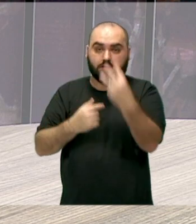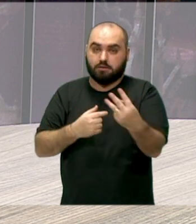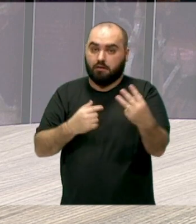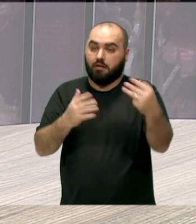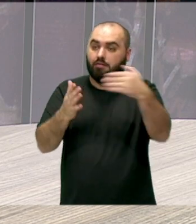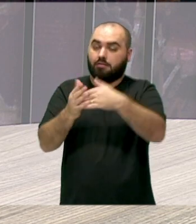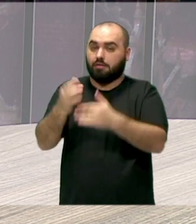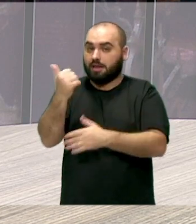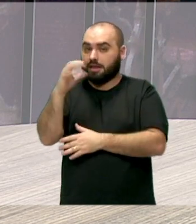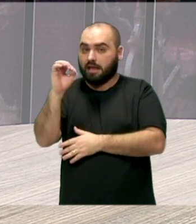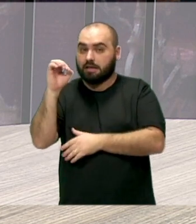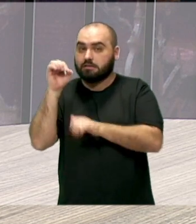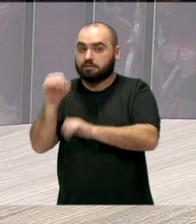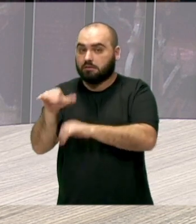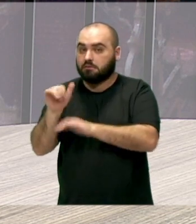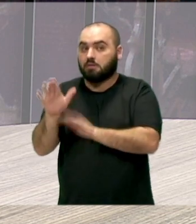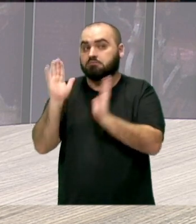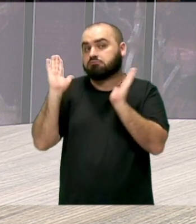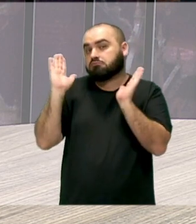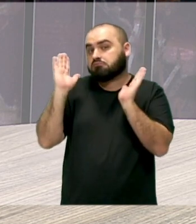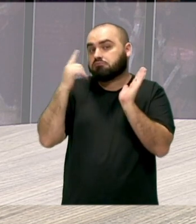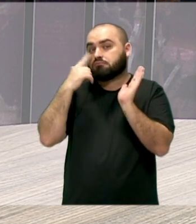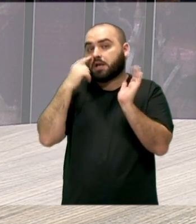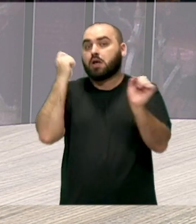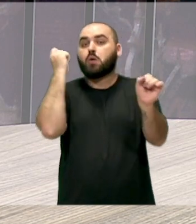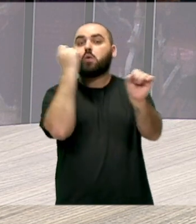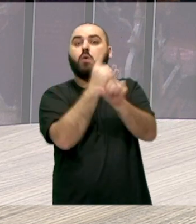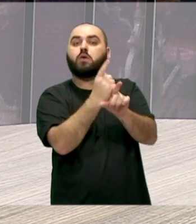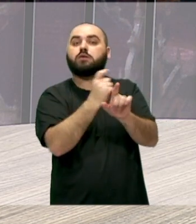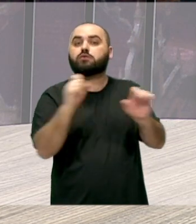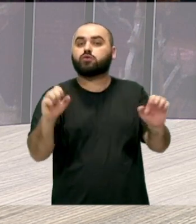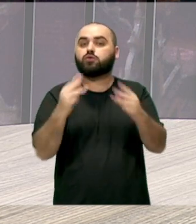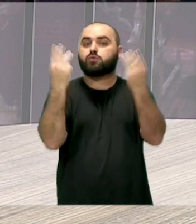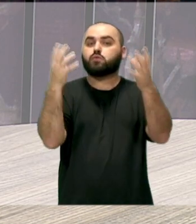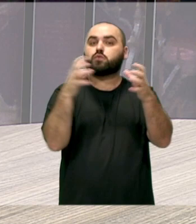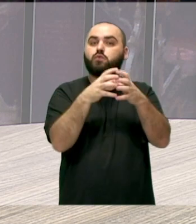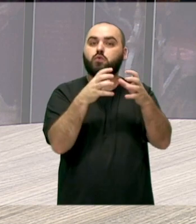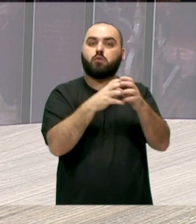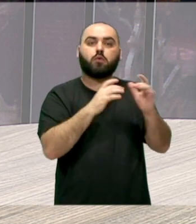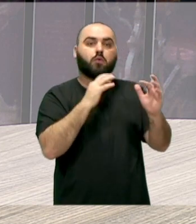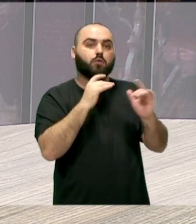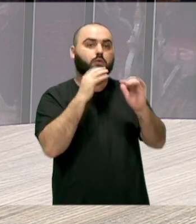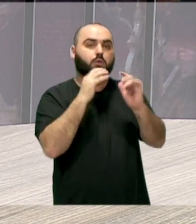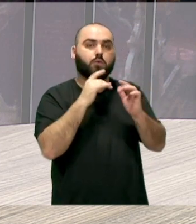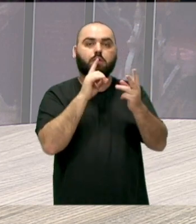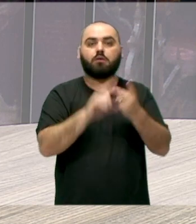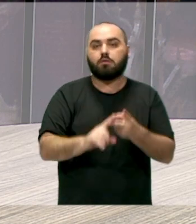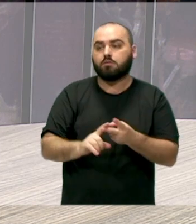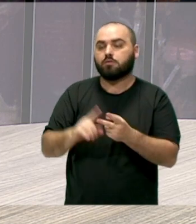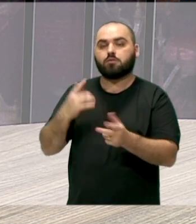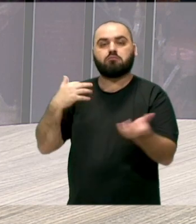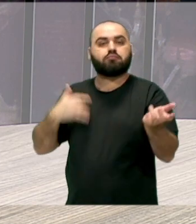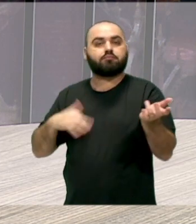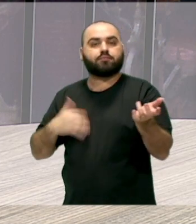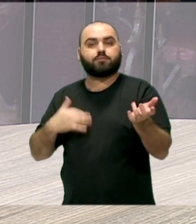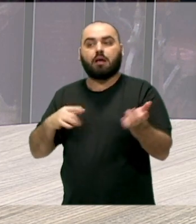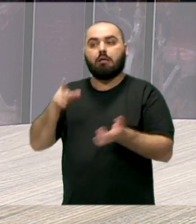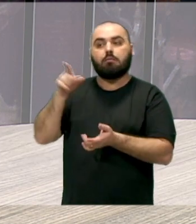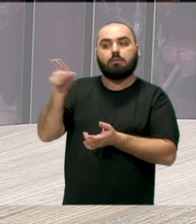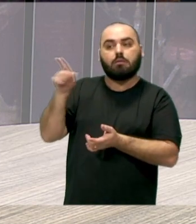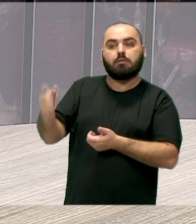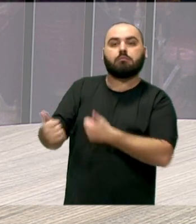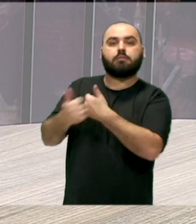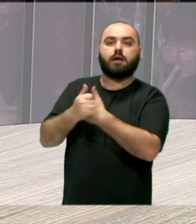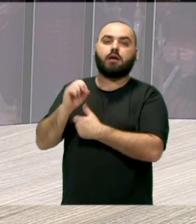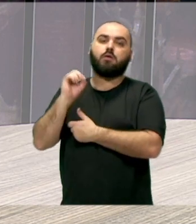de setembro, pode ser que tenha, que encontre algum grupo de sopro, algum grupo tocando ali no cantinho,